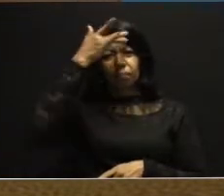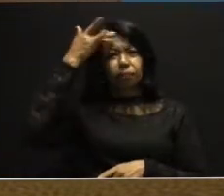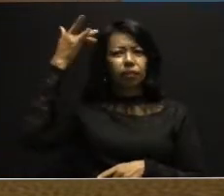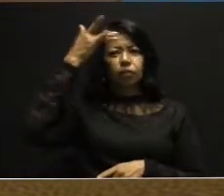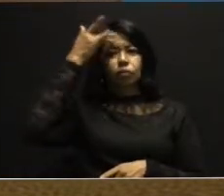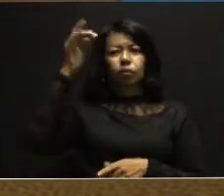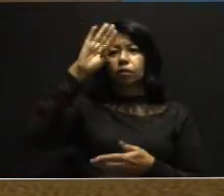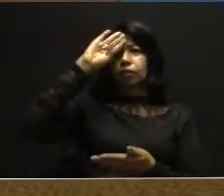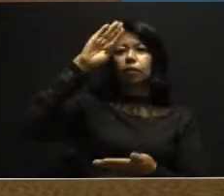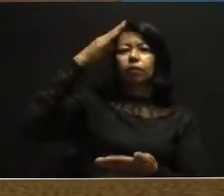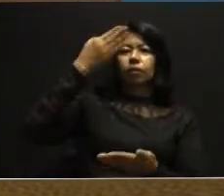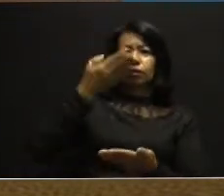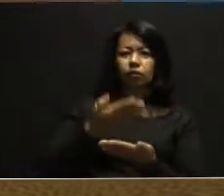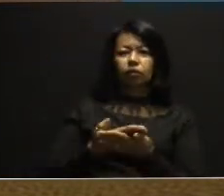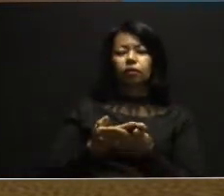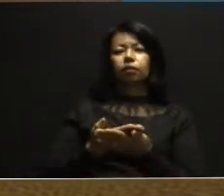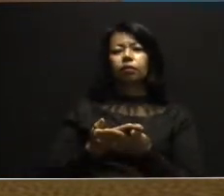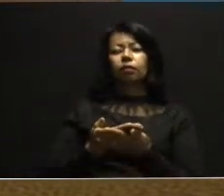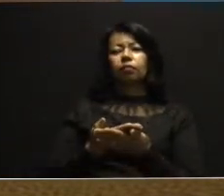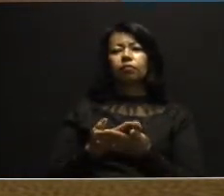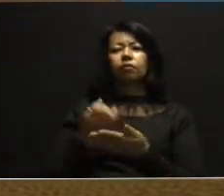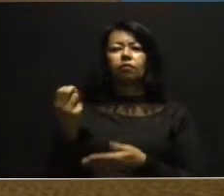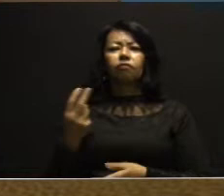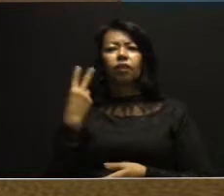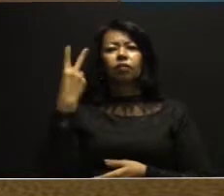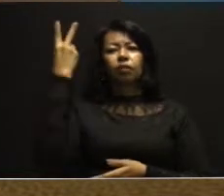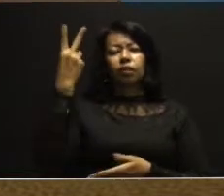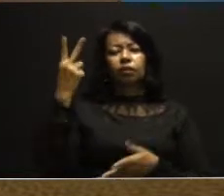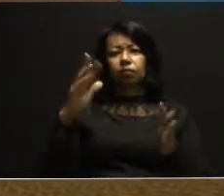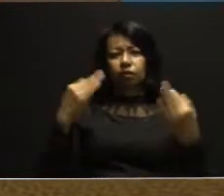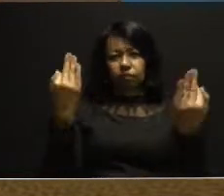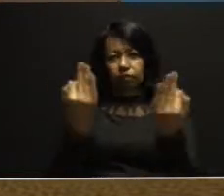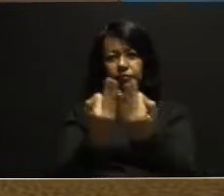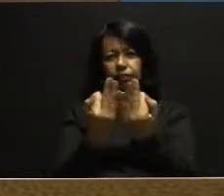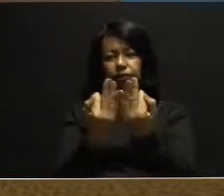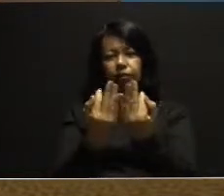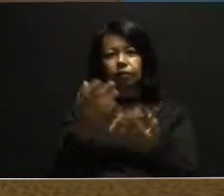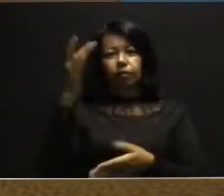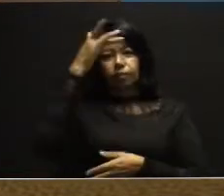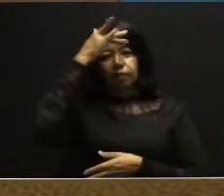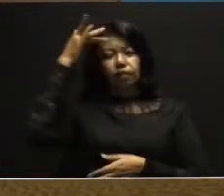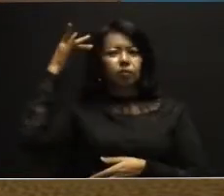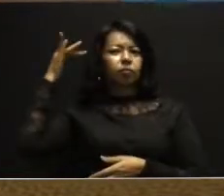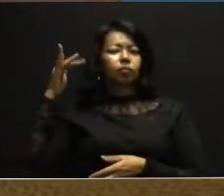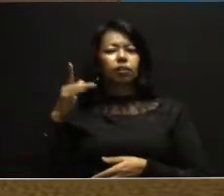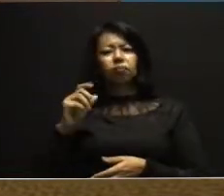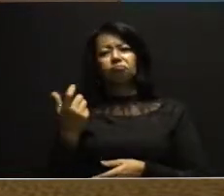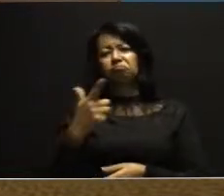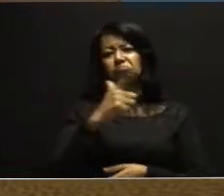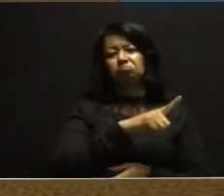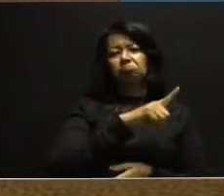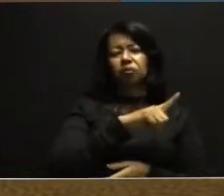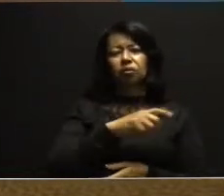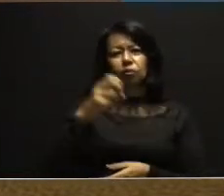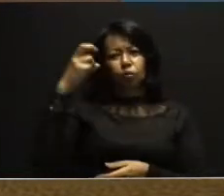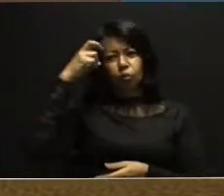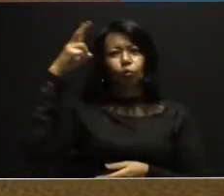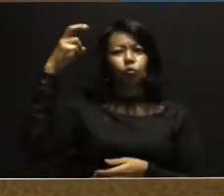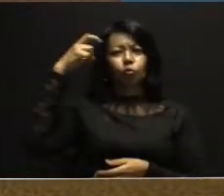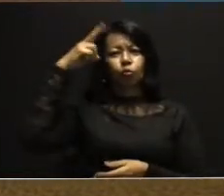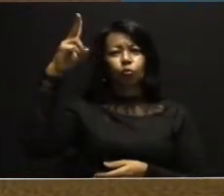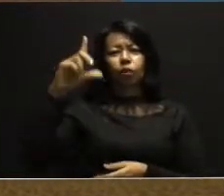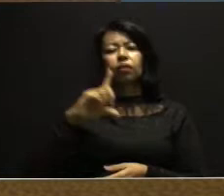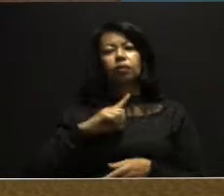acreditam na família, que valorizam a família, pessoas de várias culturas no mundo todo, cada cultura tem também a